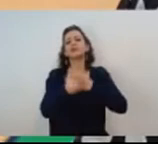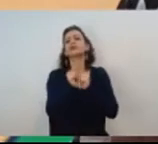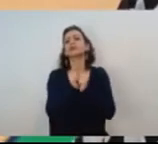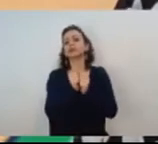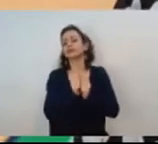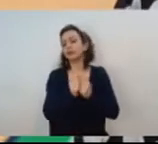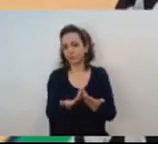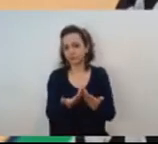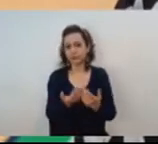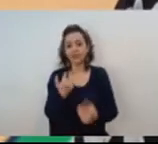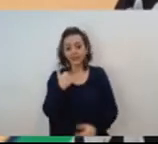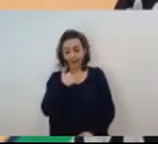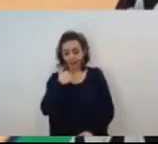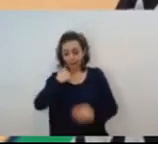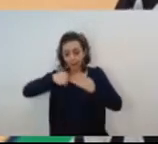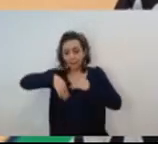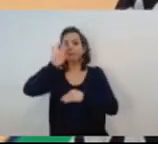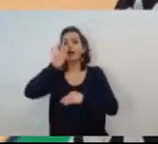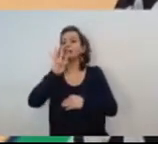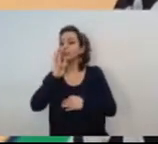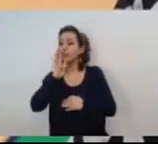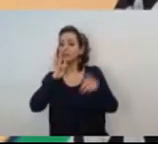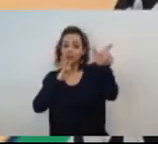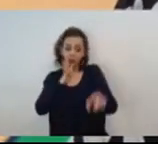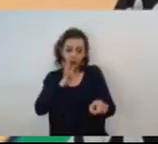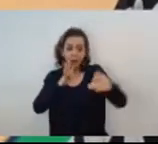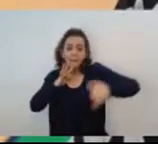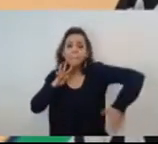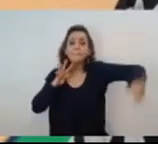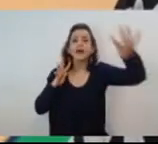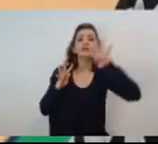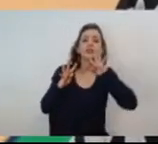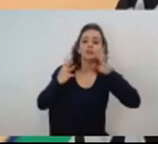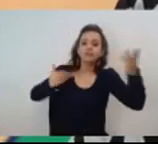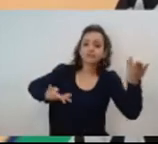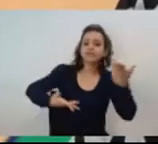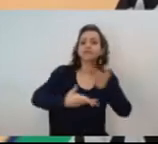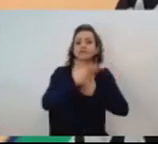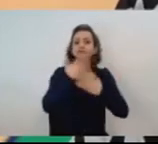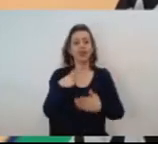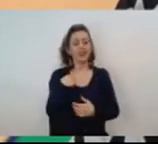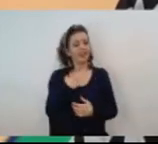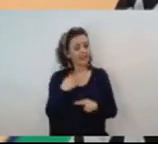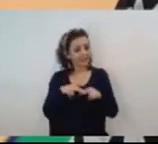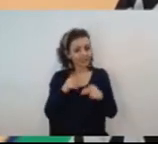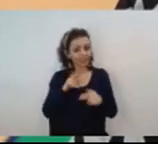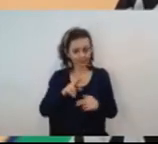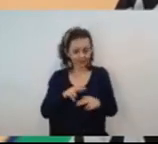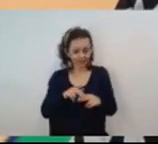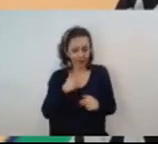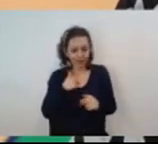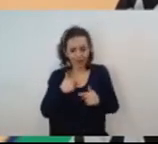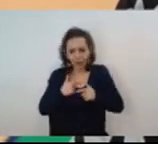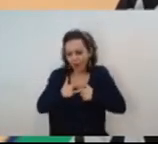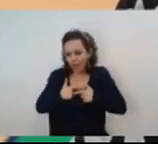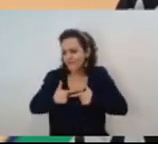tenha e o meu par tenha nós não avanço sozinho a gente avança junto a gente aprende junto a gente